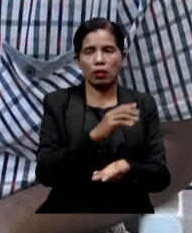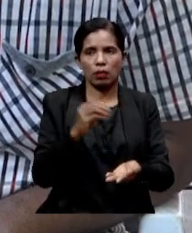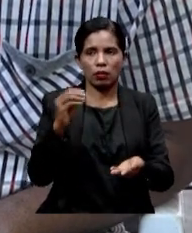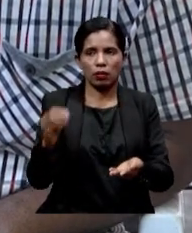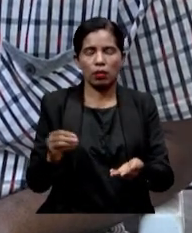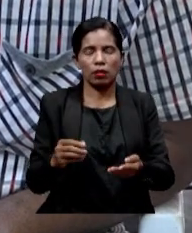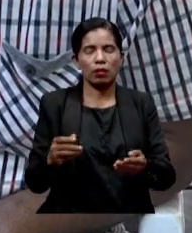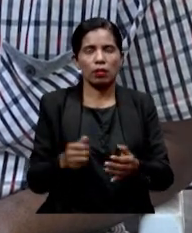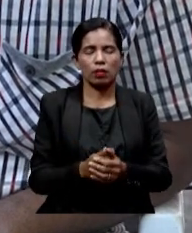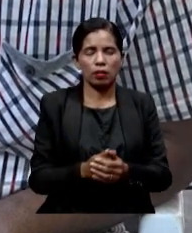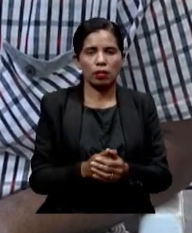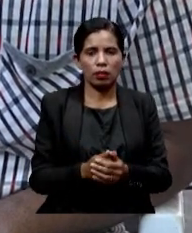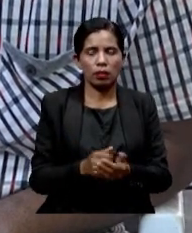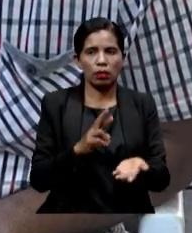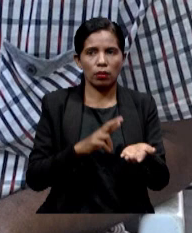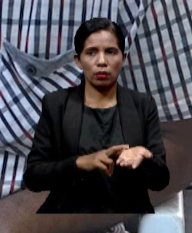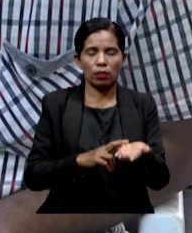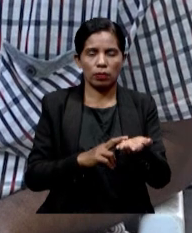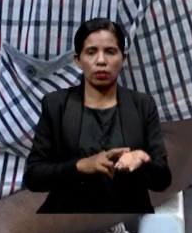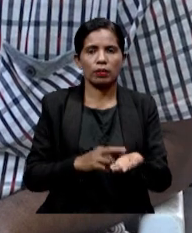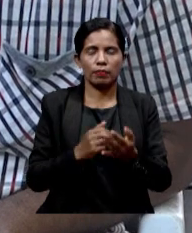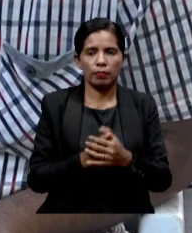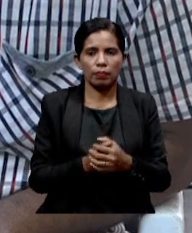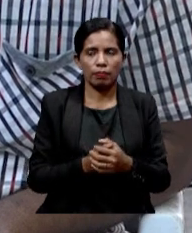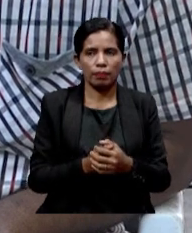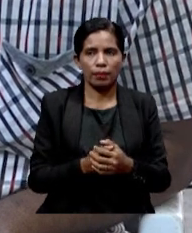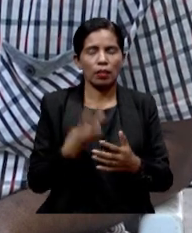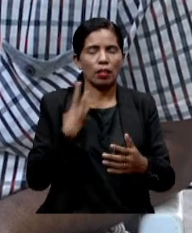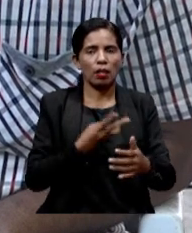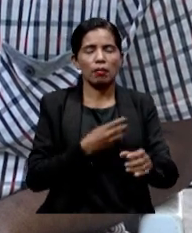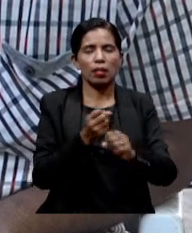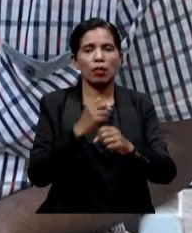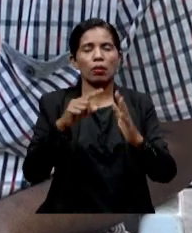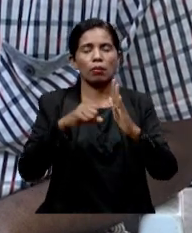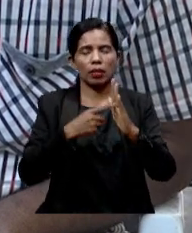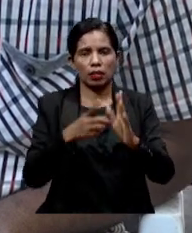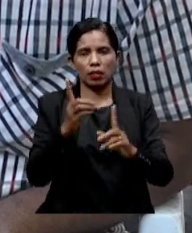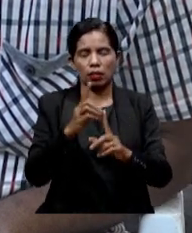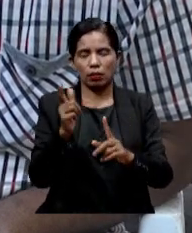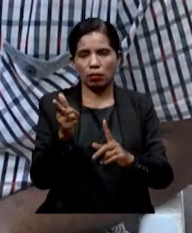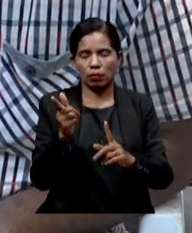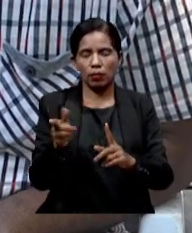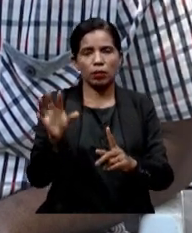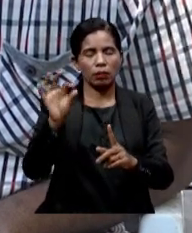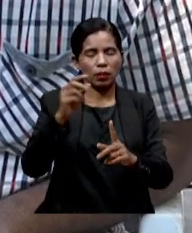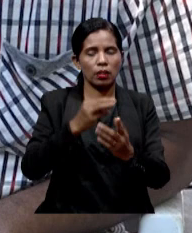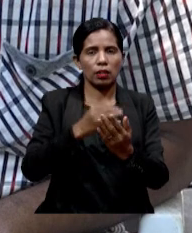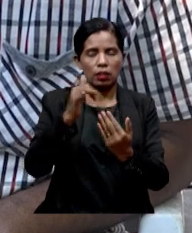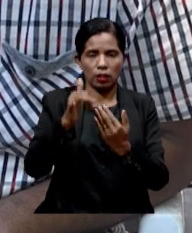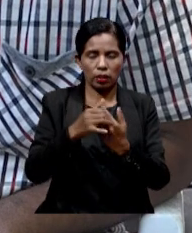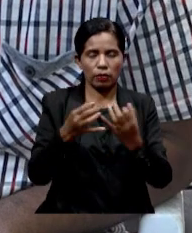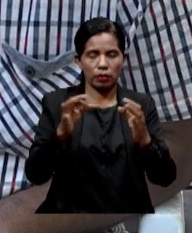região administrativa especial Gusi Ambeno, nek ami halau começa ia dia 29 de janeiro até fins de fevereiro